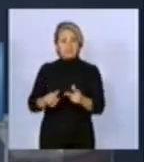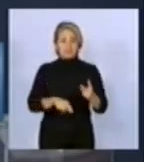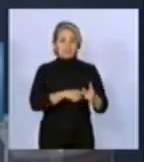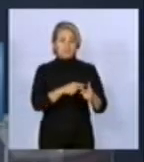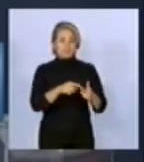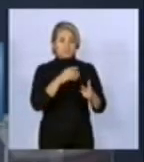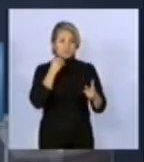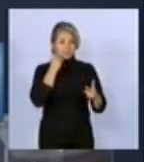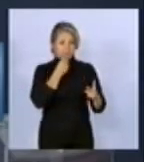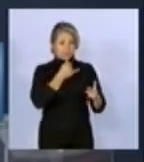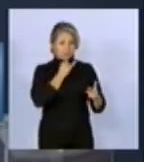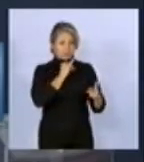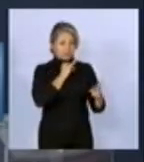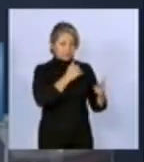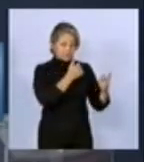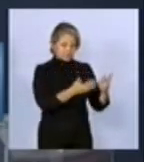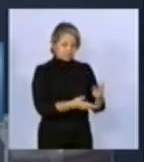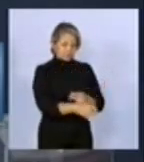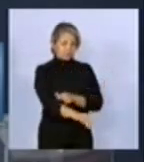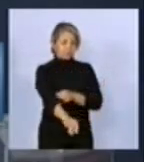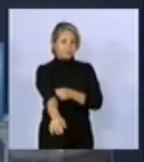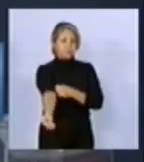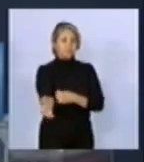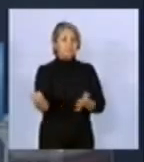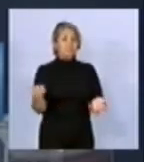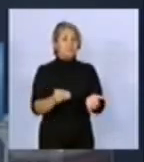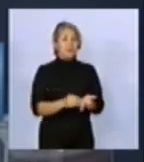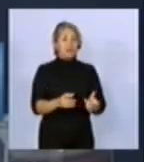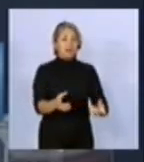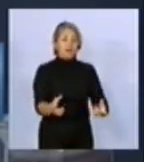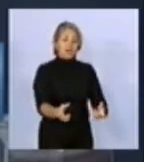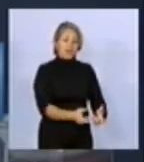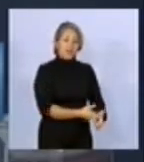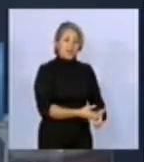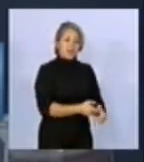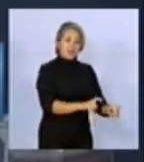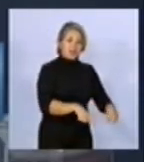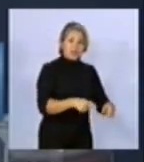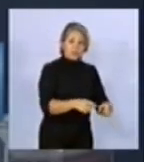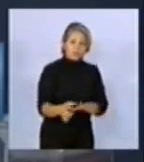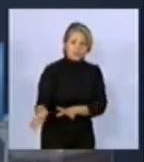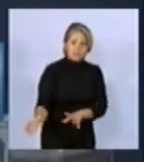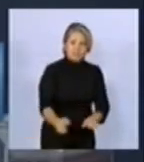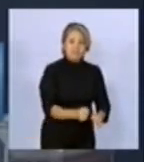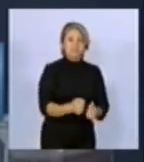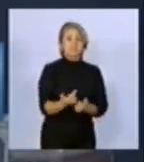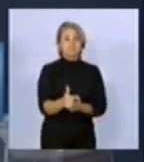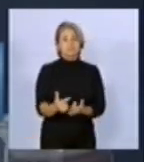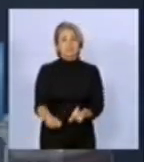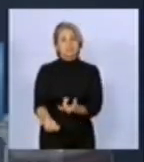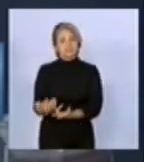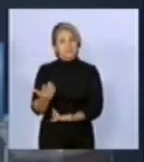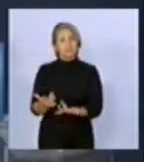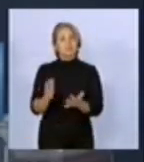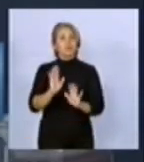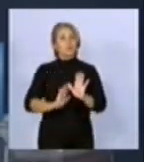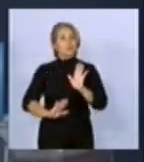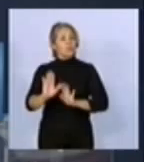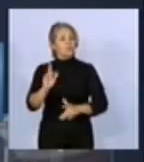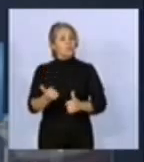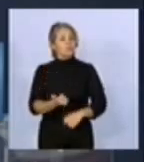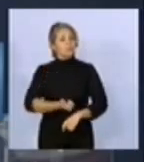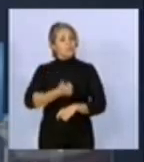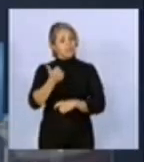manutenção da Palhada no sistema de colheita sem queima facilita essa sistematização porque ajuda a controlar a erosão e essa transição